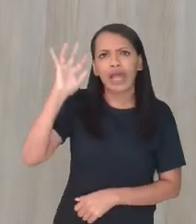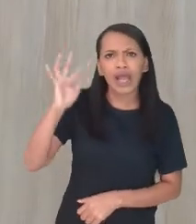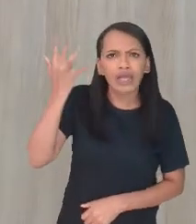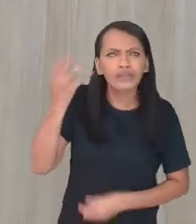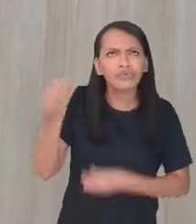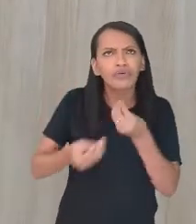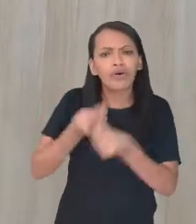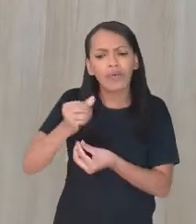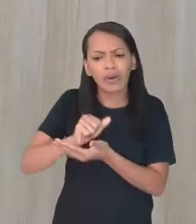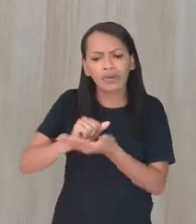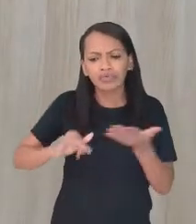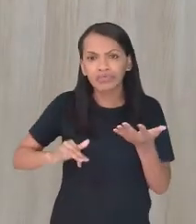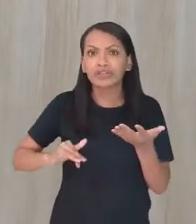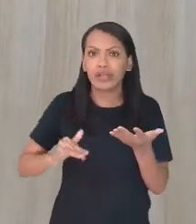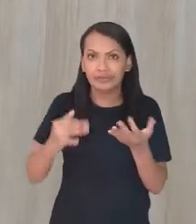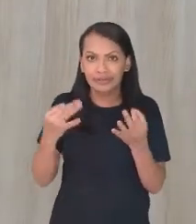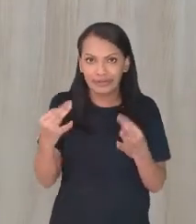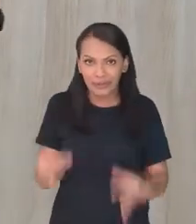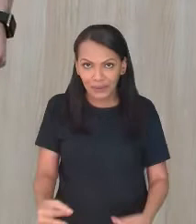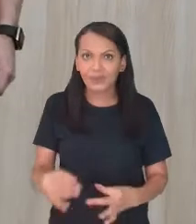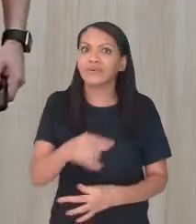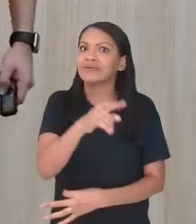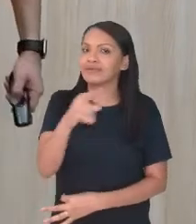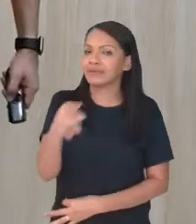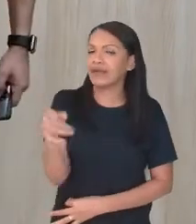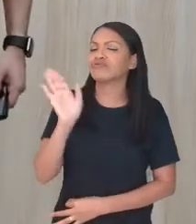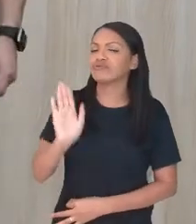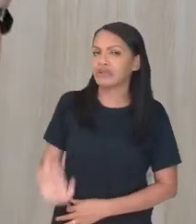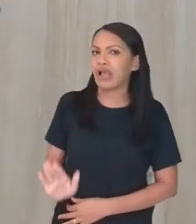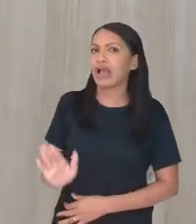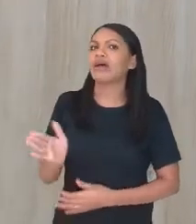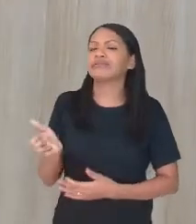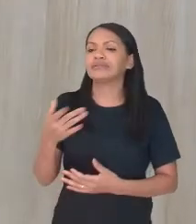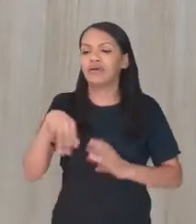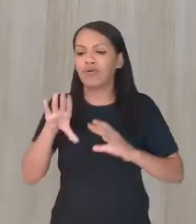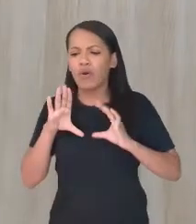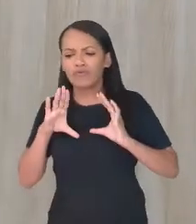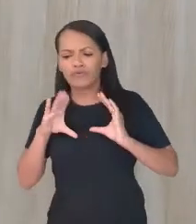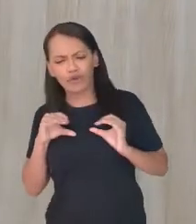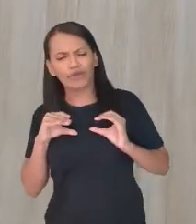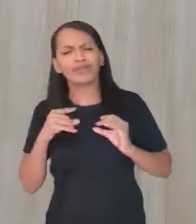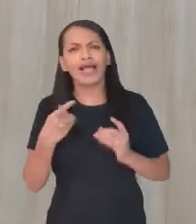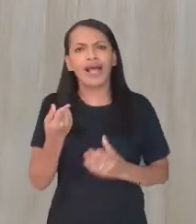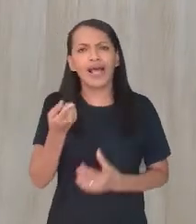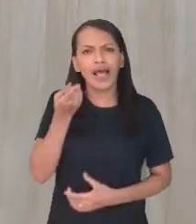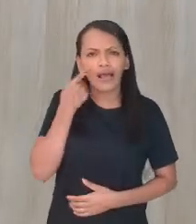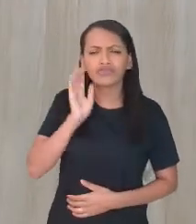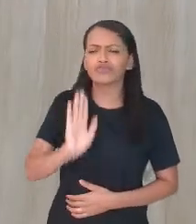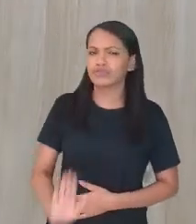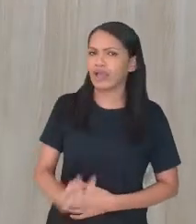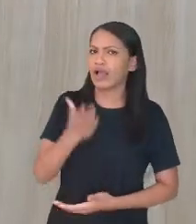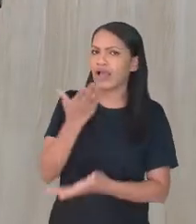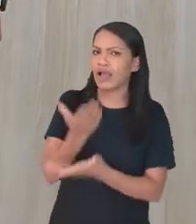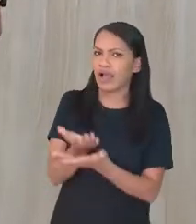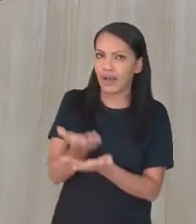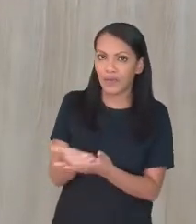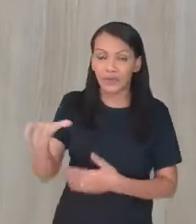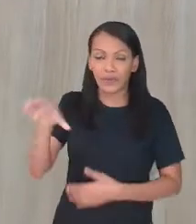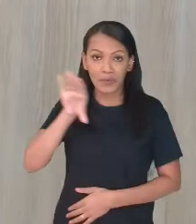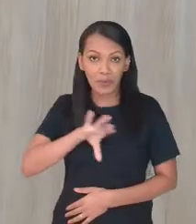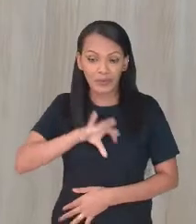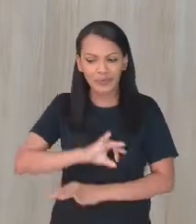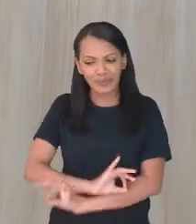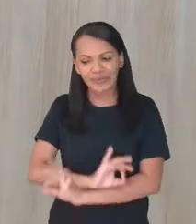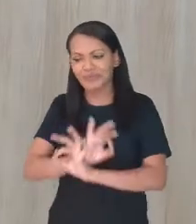de problemas, beleza? Então, já vai se acomodando aí, você já veio aí de uma aula top de português com